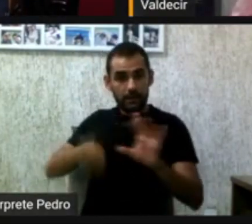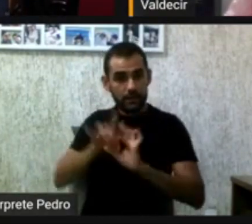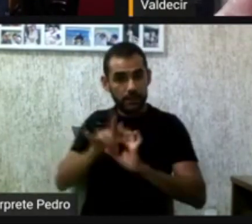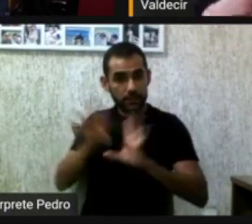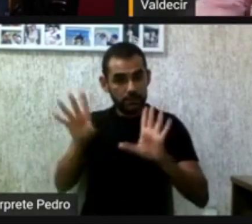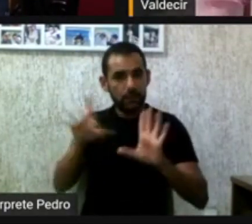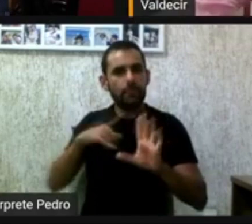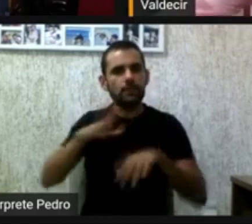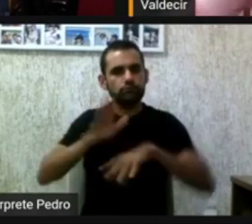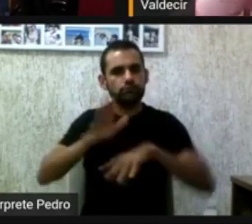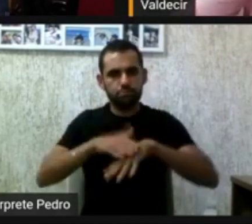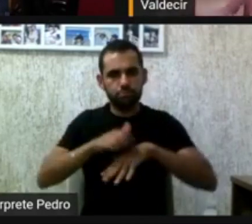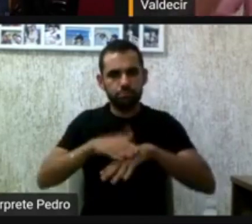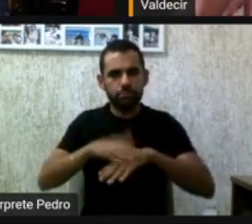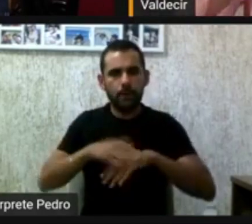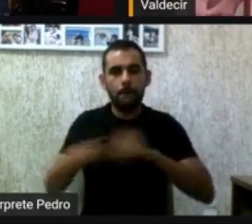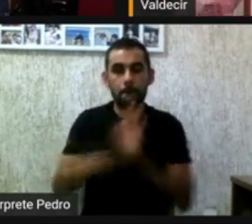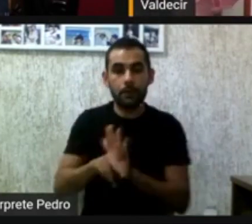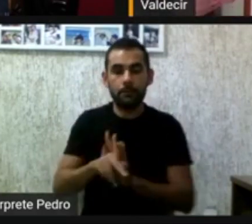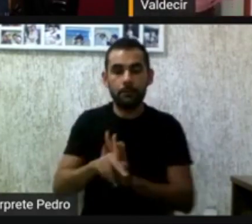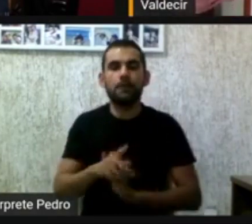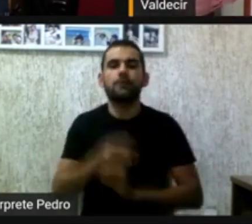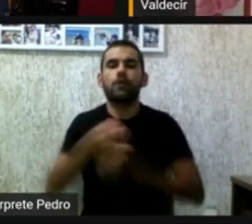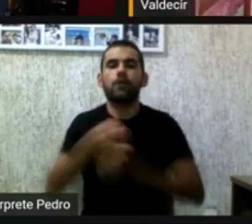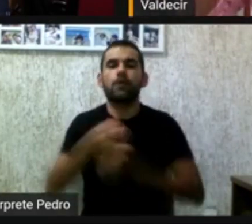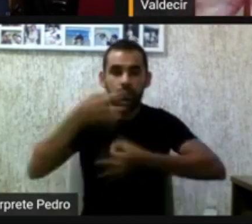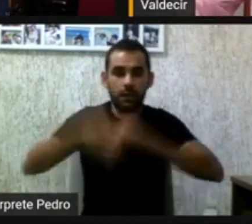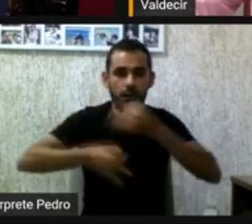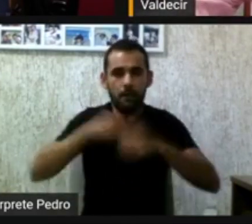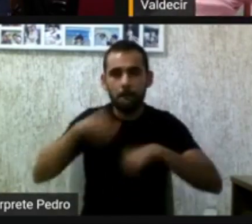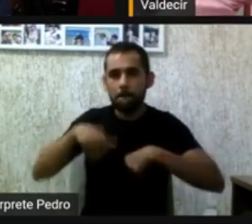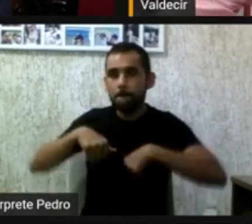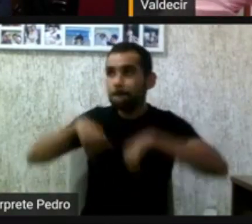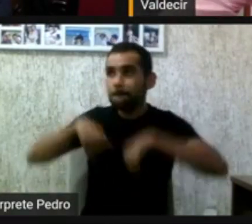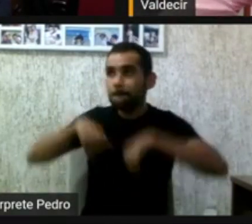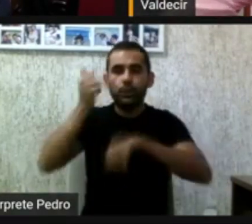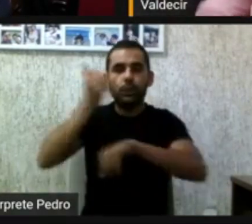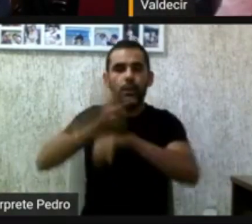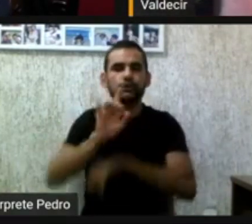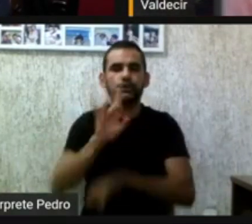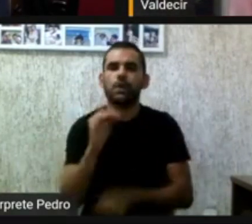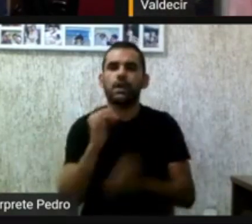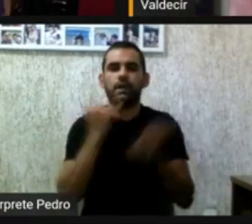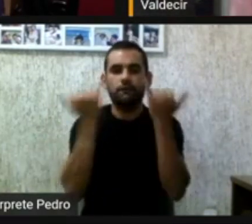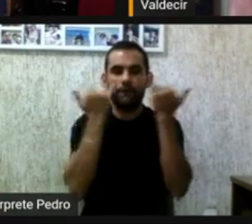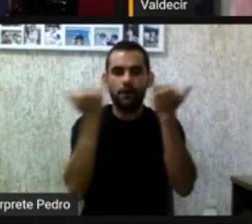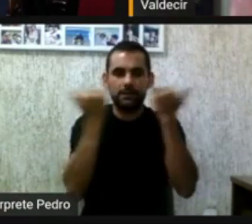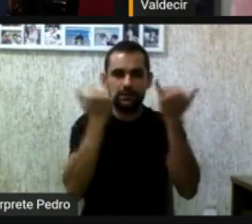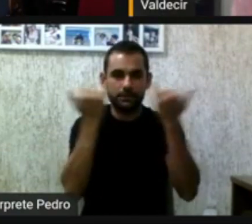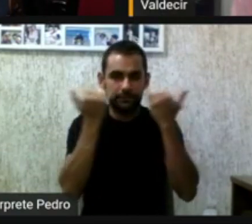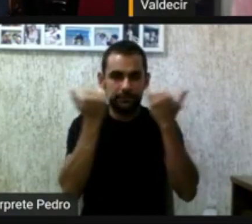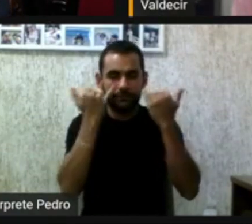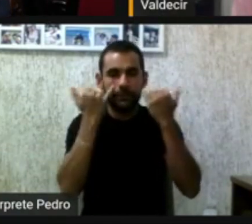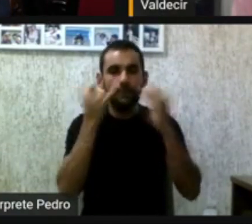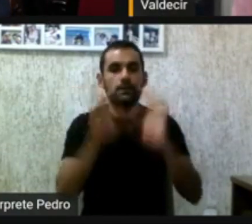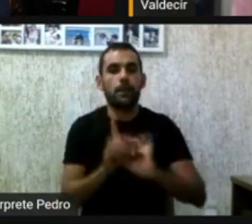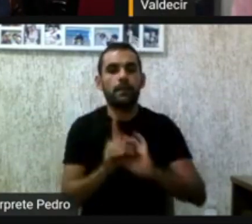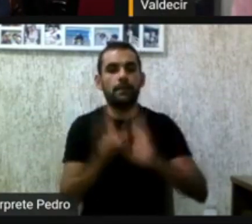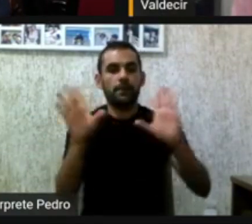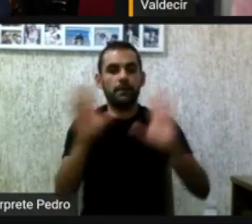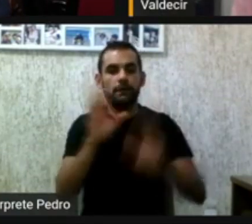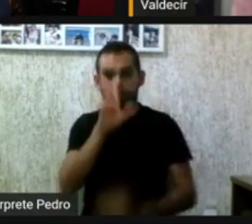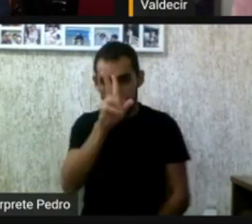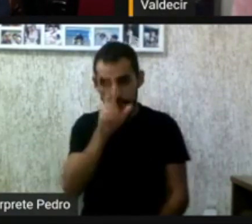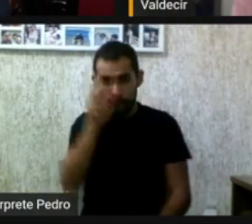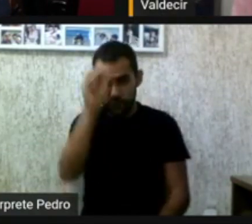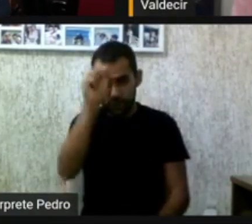claro, espírito crítico que vai muito além de só informar. E por acreditar que a democracia forte é feita pela